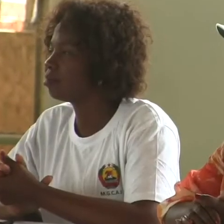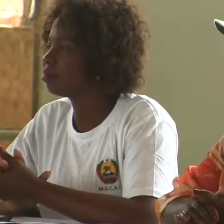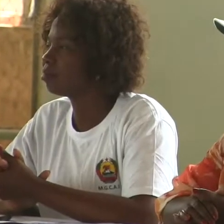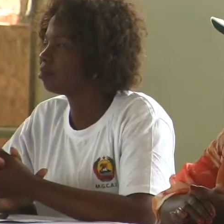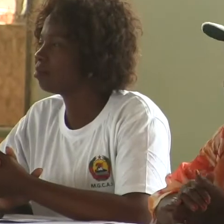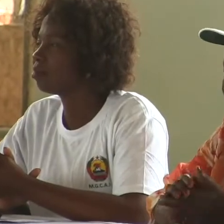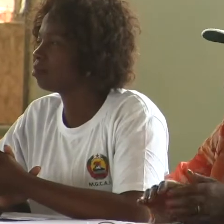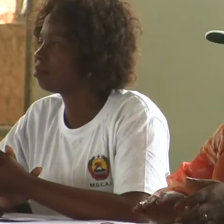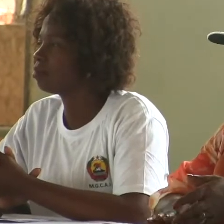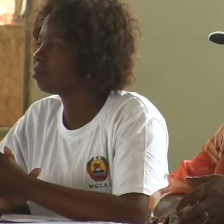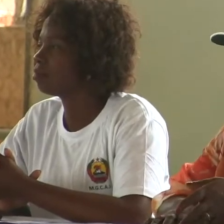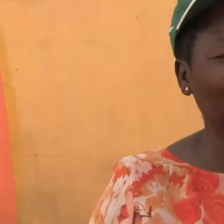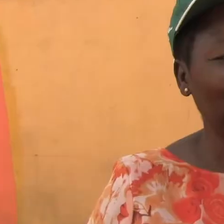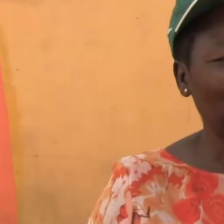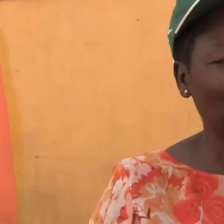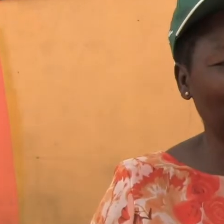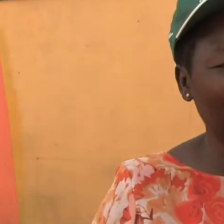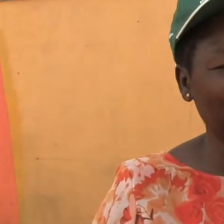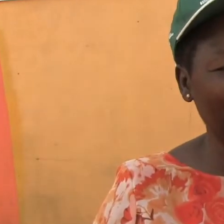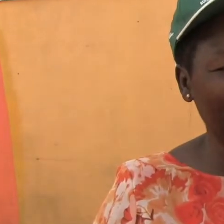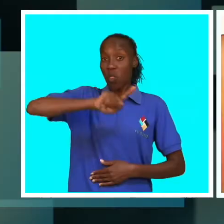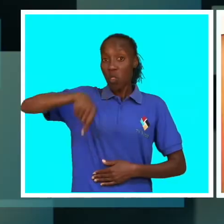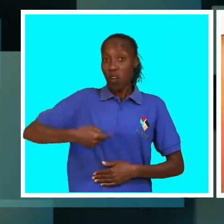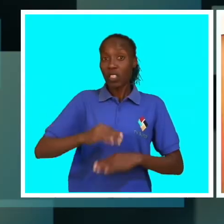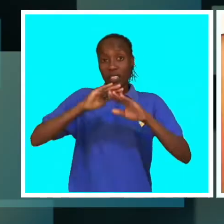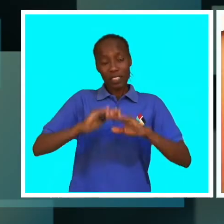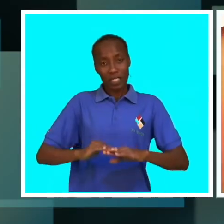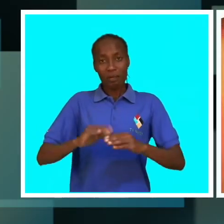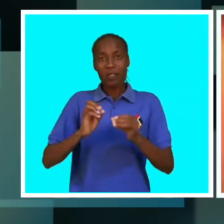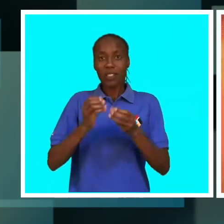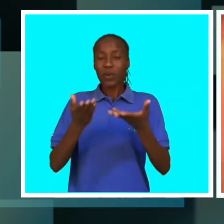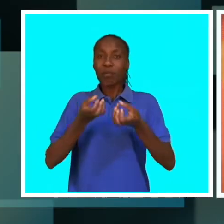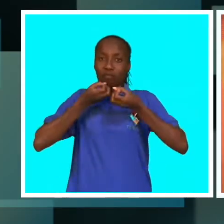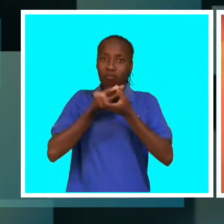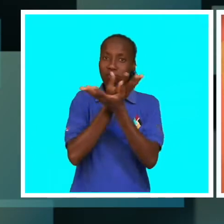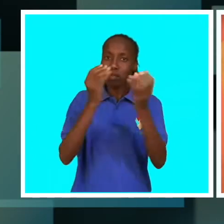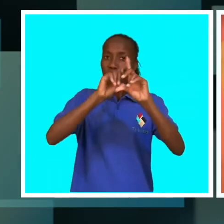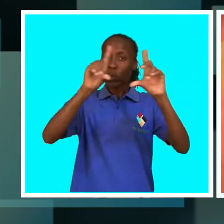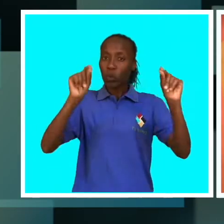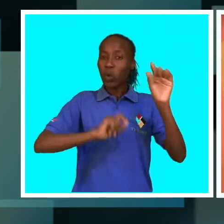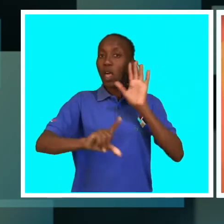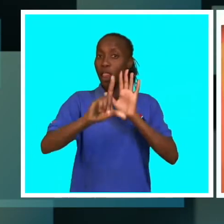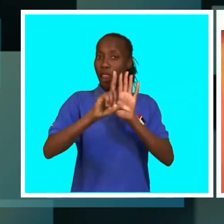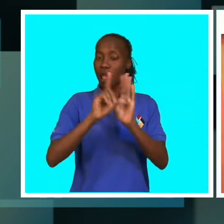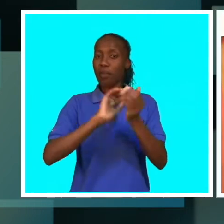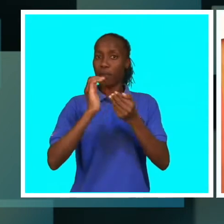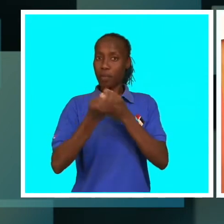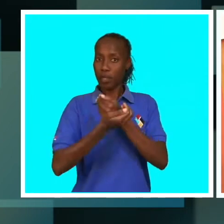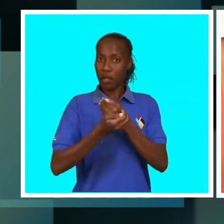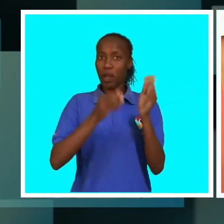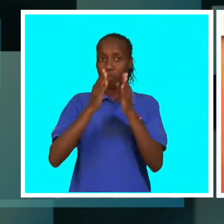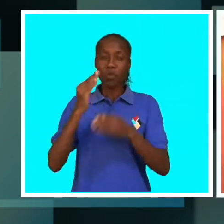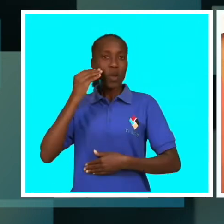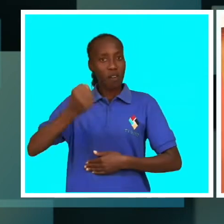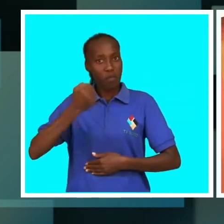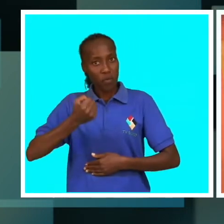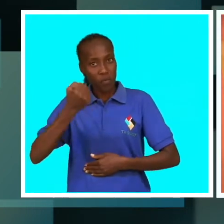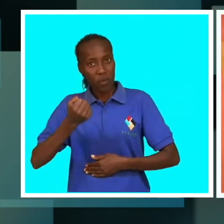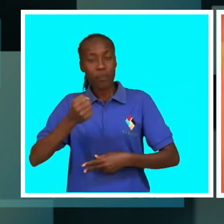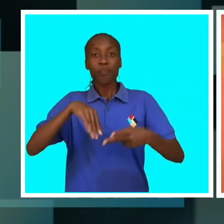divulgação do instrumento de proteção da pessoa idosa. Estamos a divulgar todos os instrumentos de proteção às pessoas da terceira